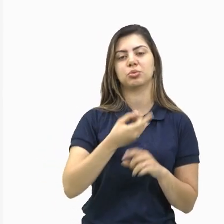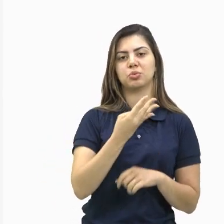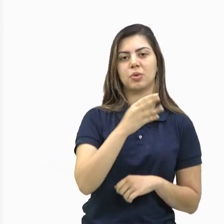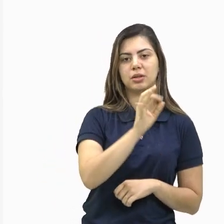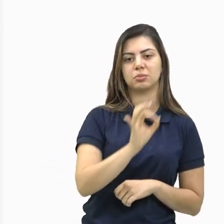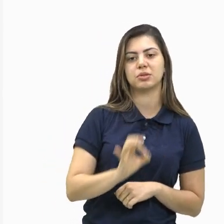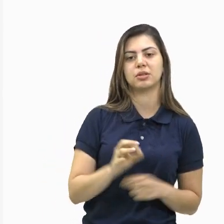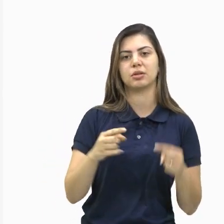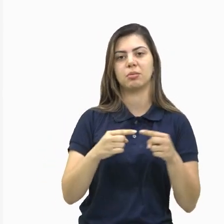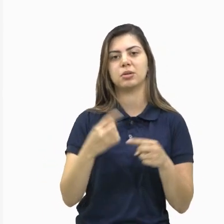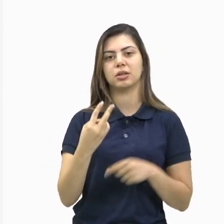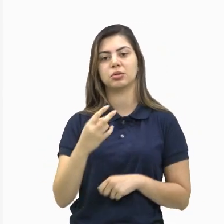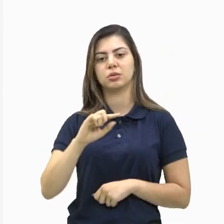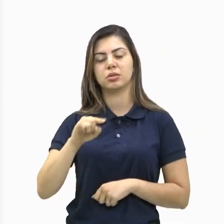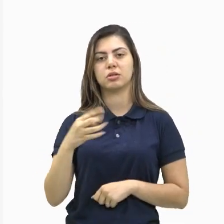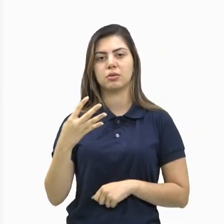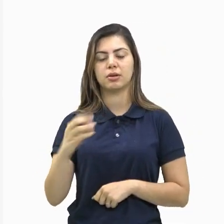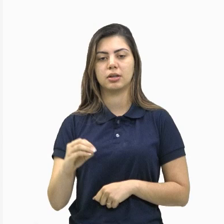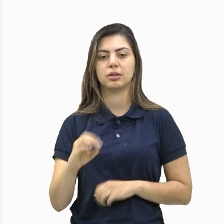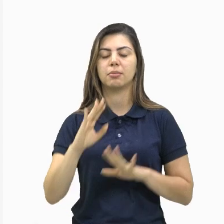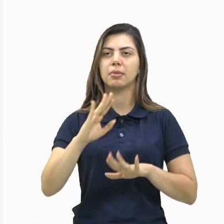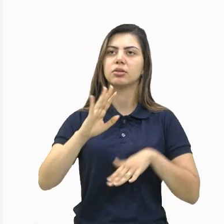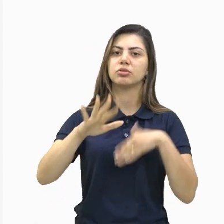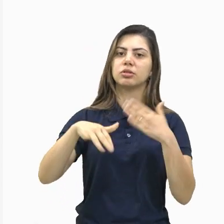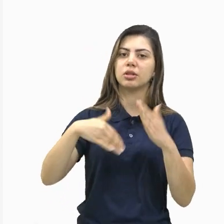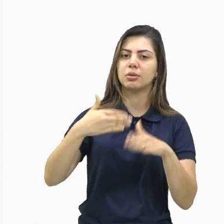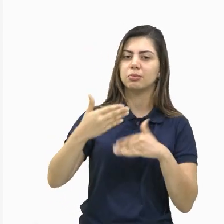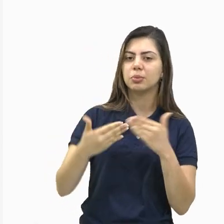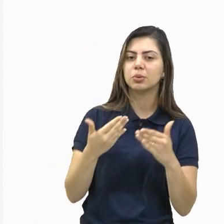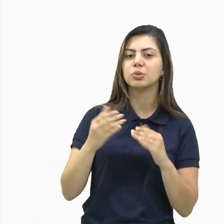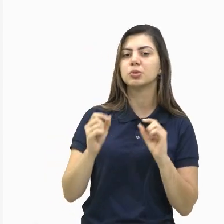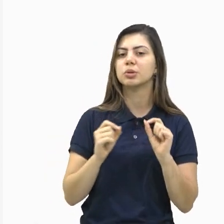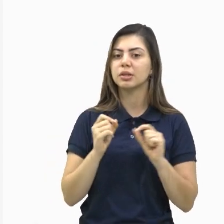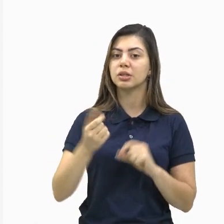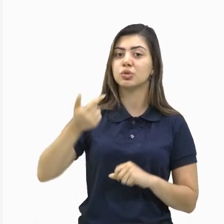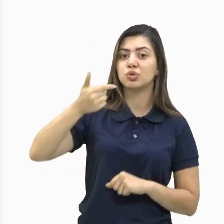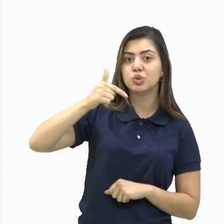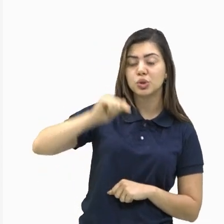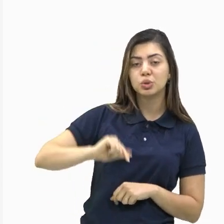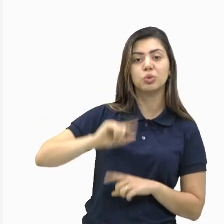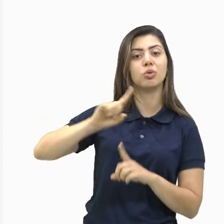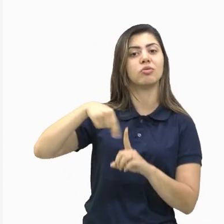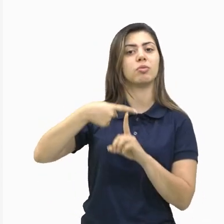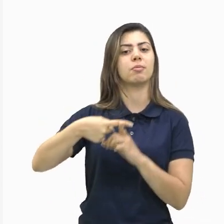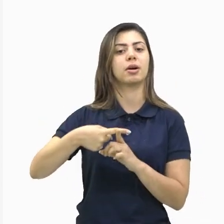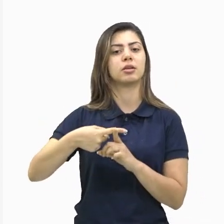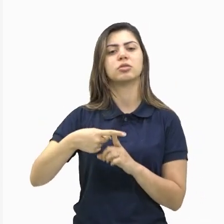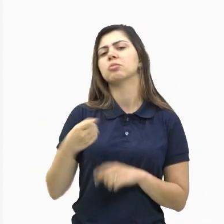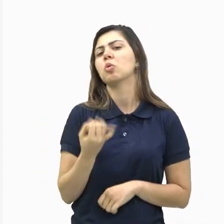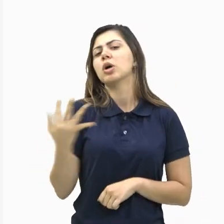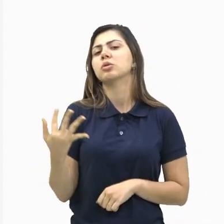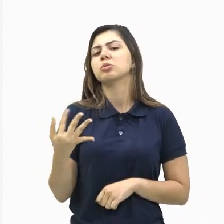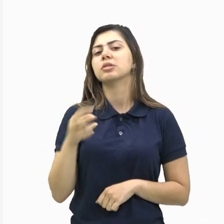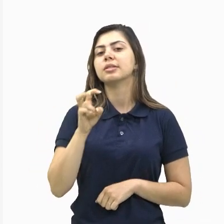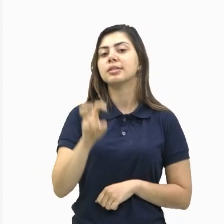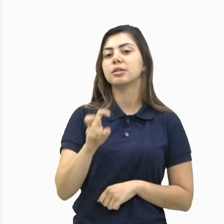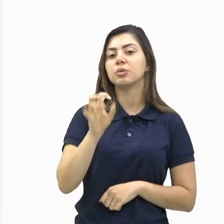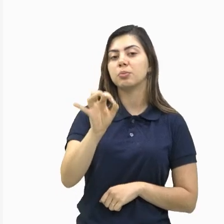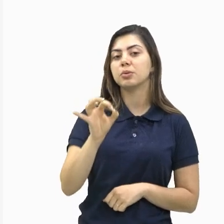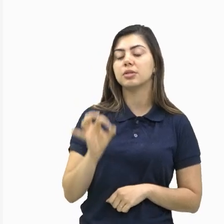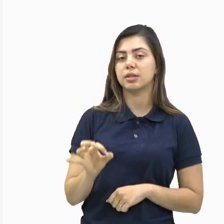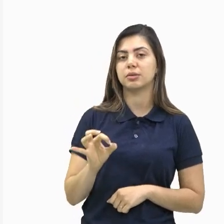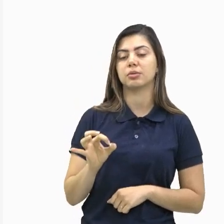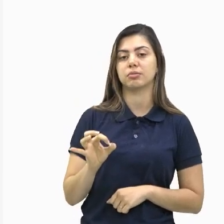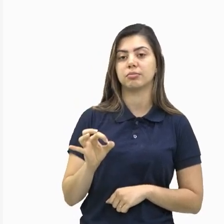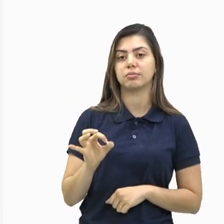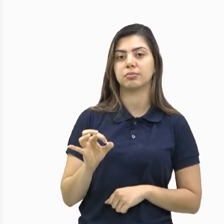primeiro momento, tá bom? Mas depois não ocorreu um outro aumento? Sim, ocorreu um outro aumento. Outro aumento de quanto? Um outro aumento